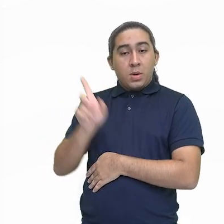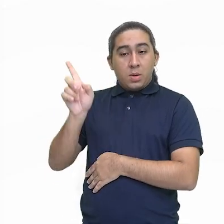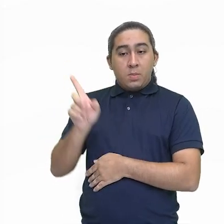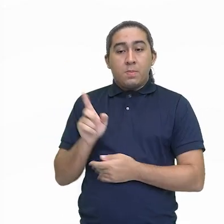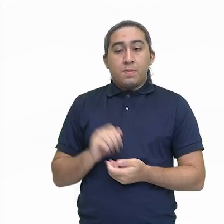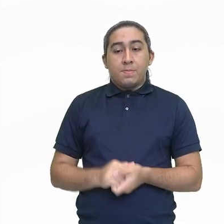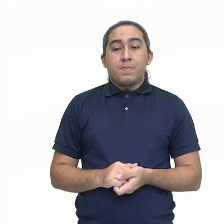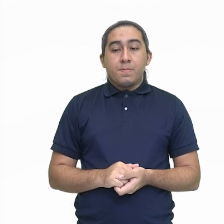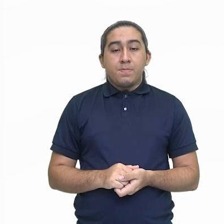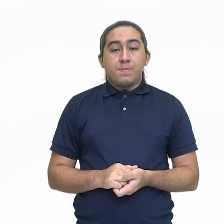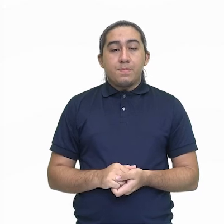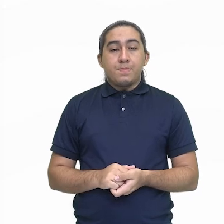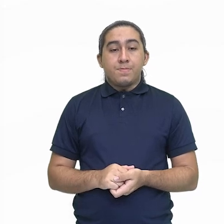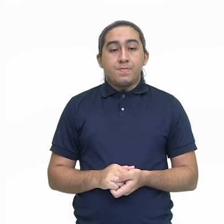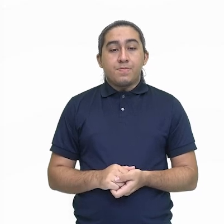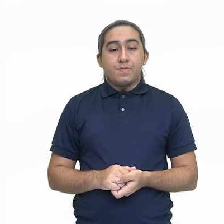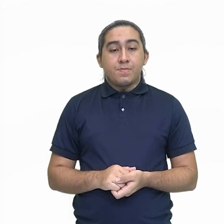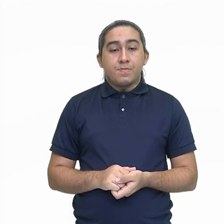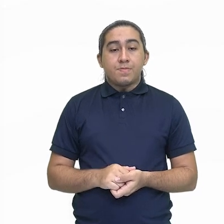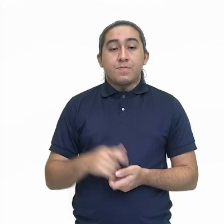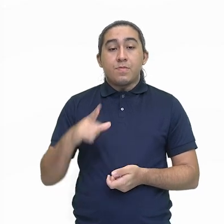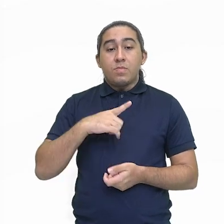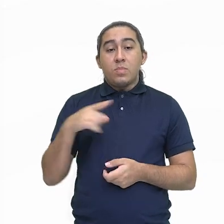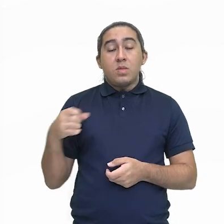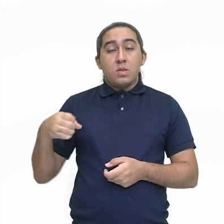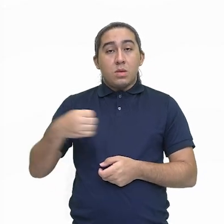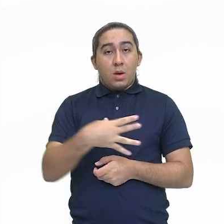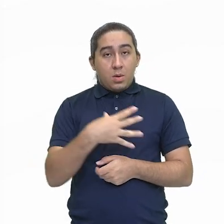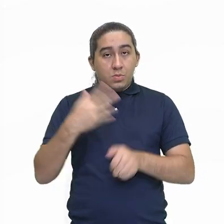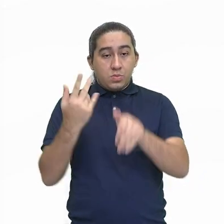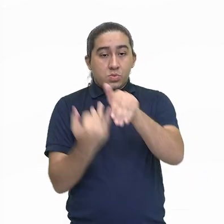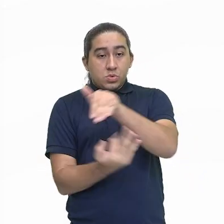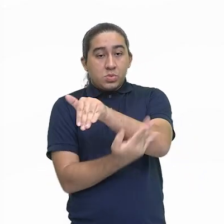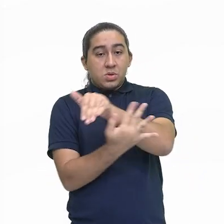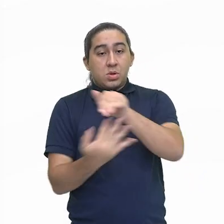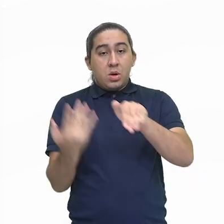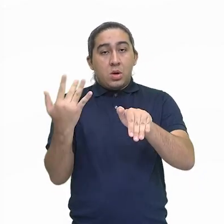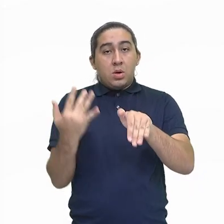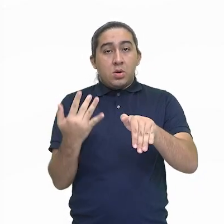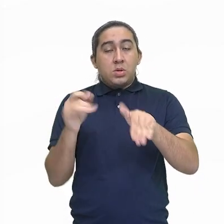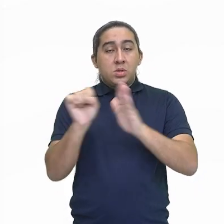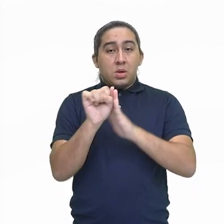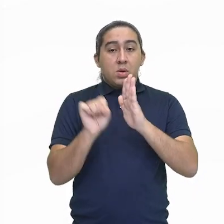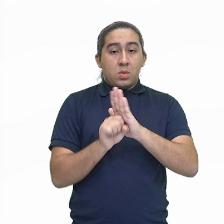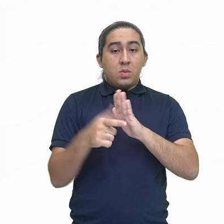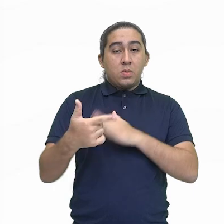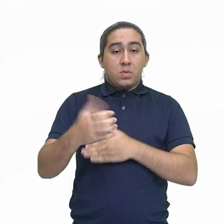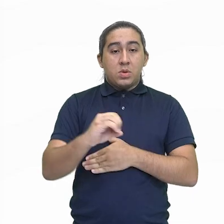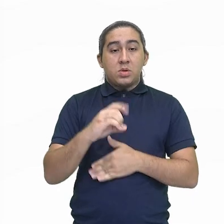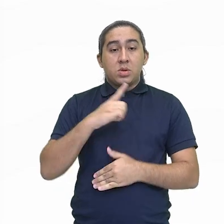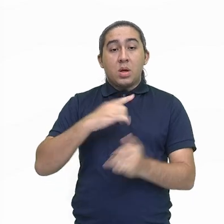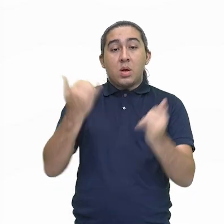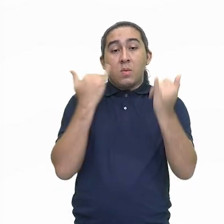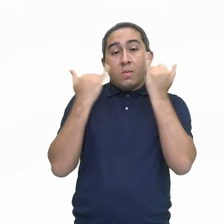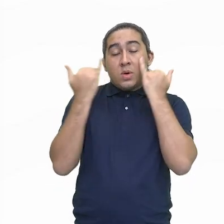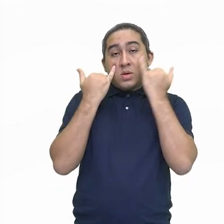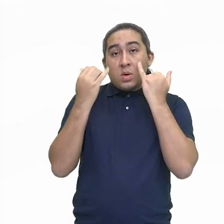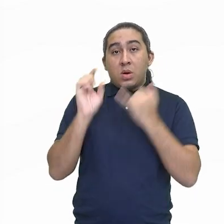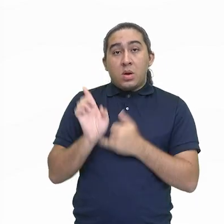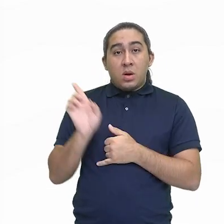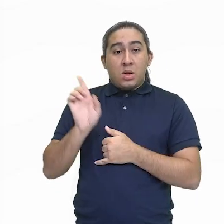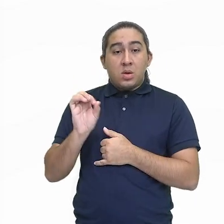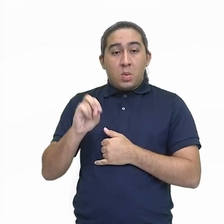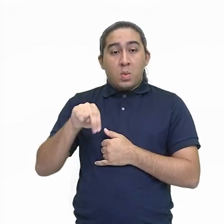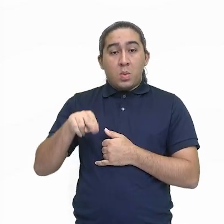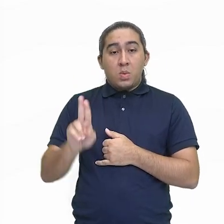Falamos também sobre os novos fluxos migratórios durante o século XX. Aí nós vimos os dados da Organização das